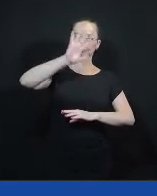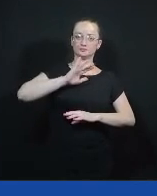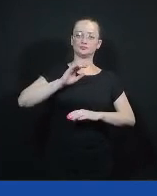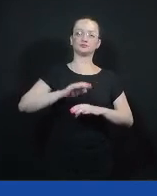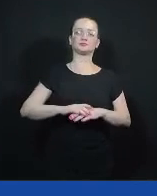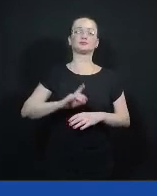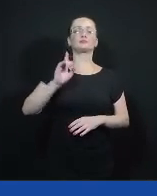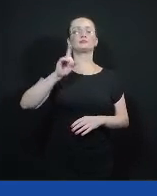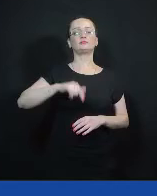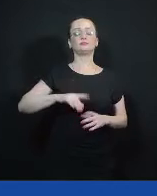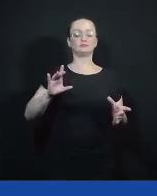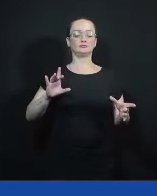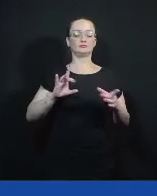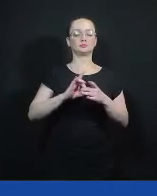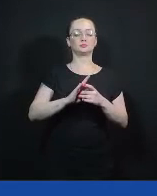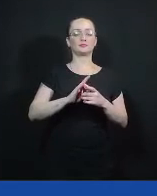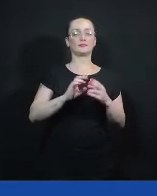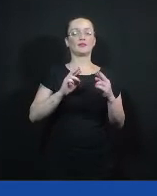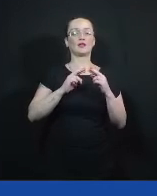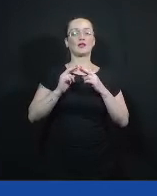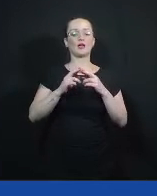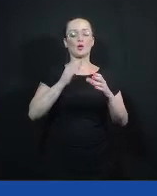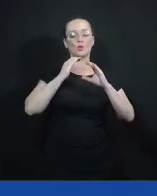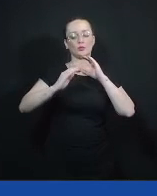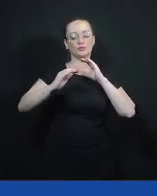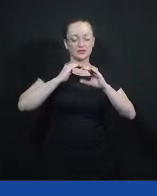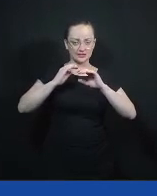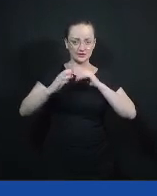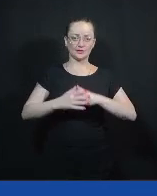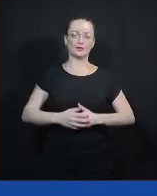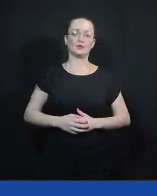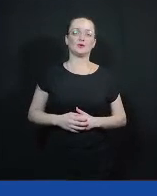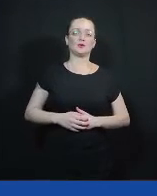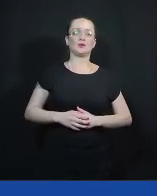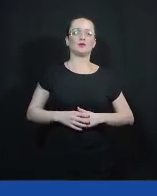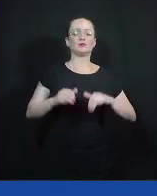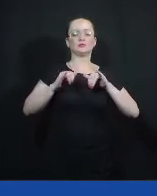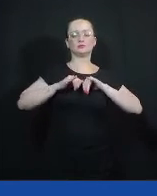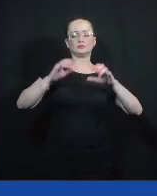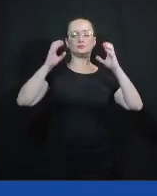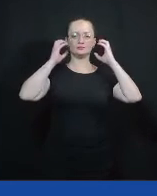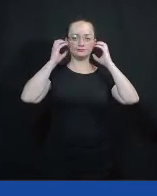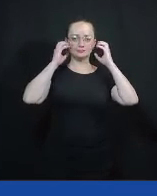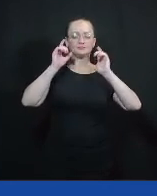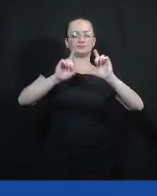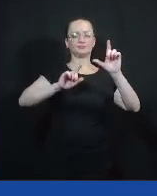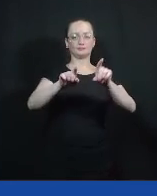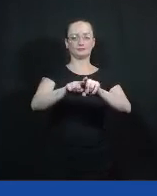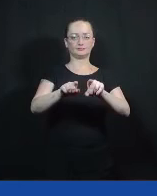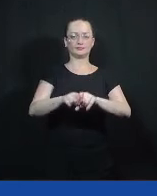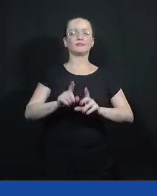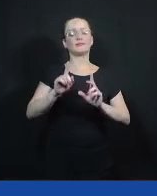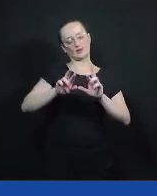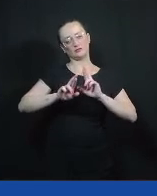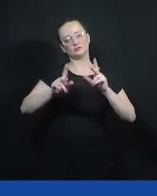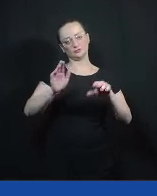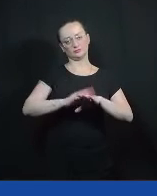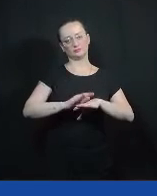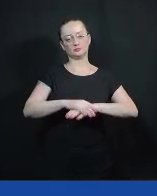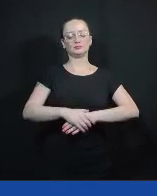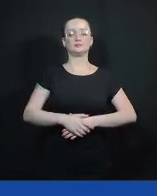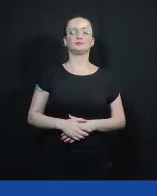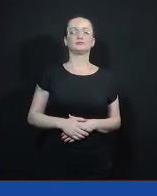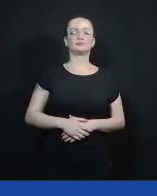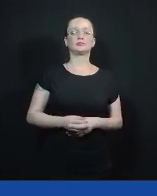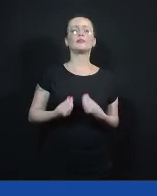nacional, estão atrelados a redes de comunicação, concessões de rádio e TV, então é claro que isso faz muita